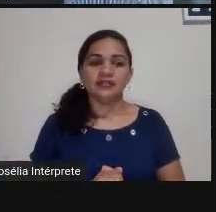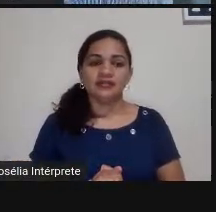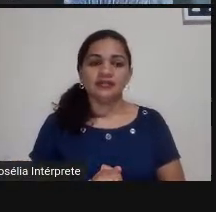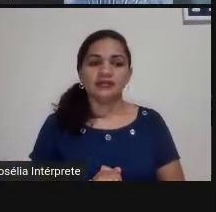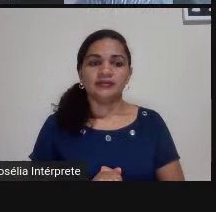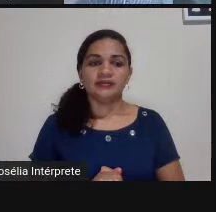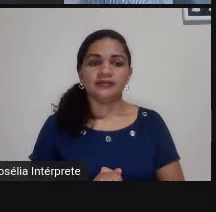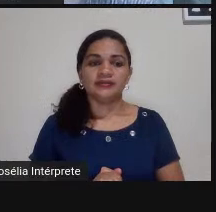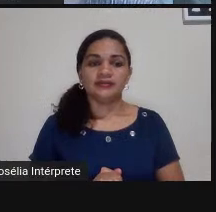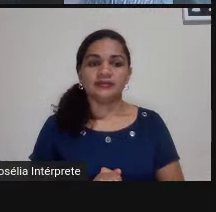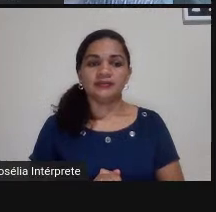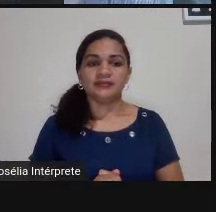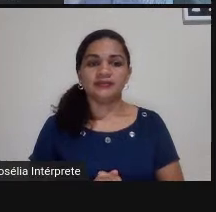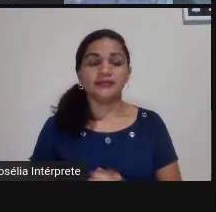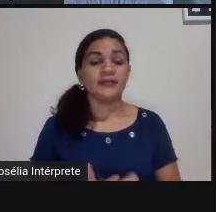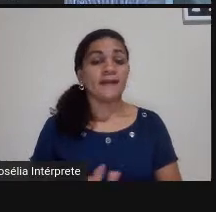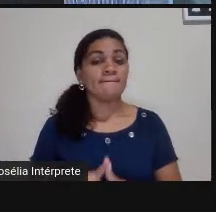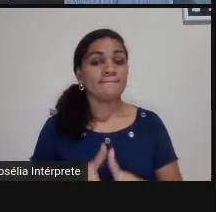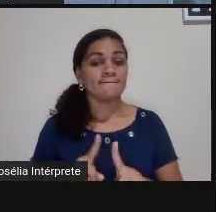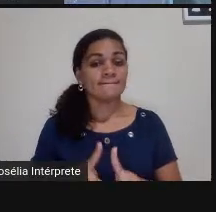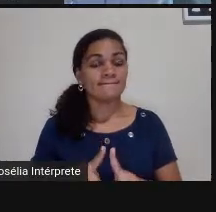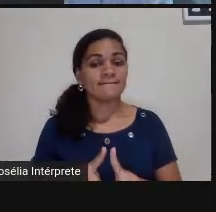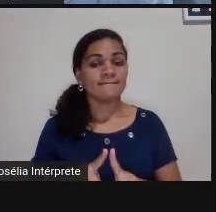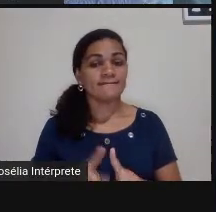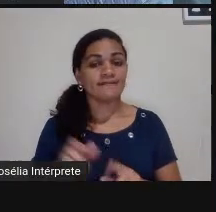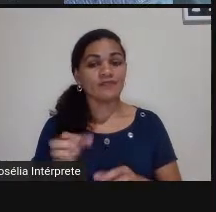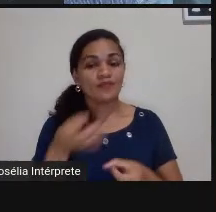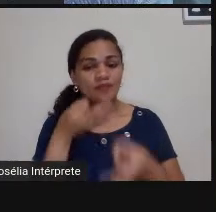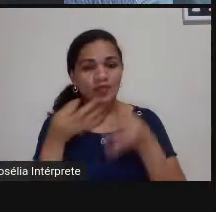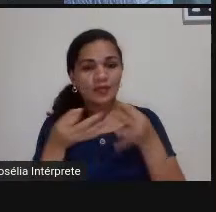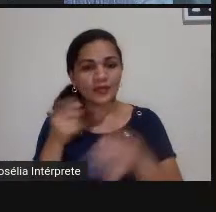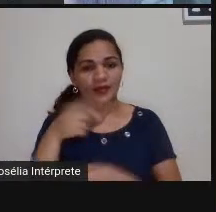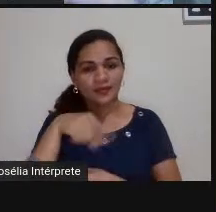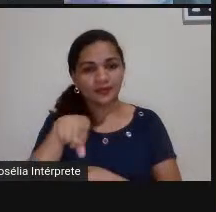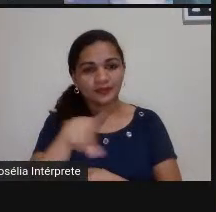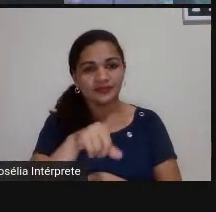mais uma dica de férias é que cara